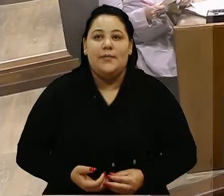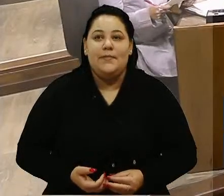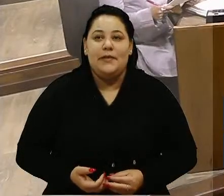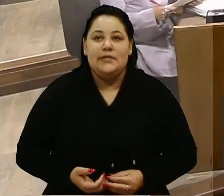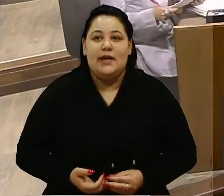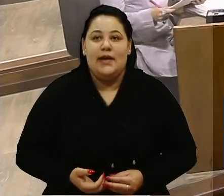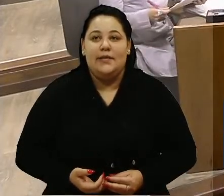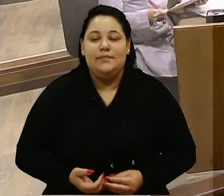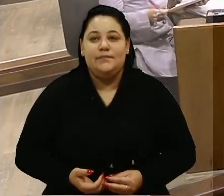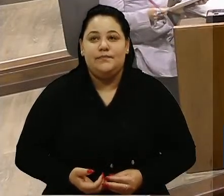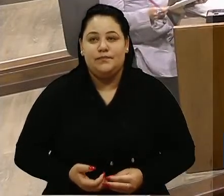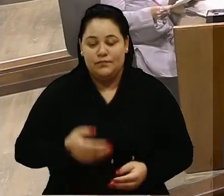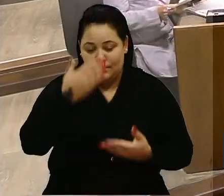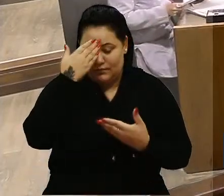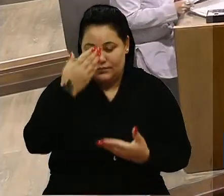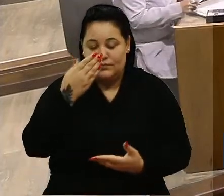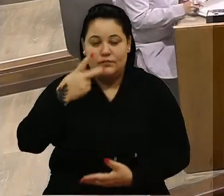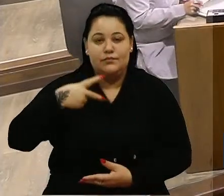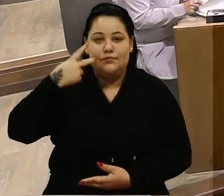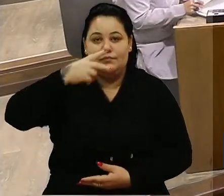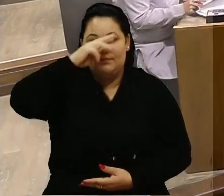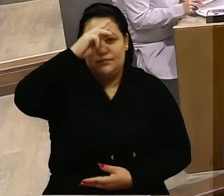Obrigado, vereador Juliano Valim.